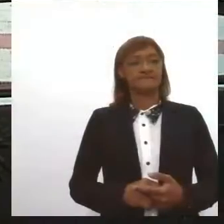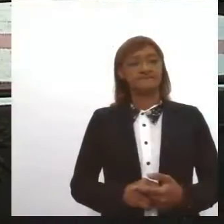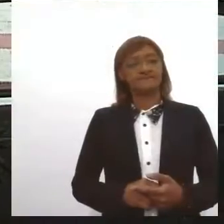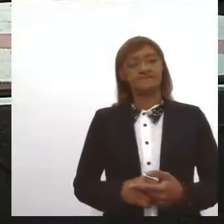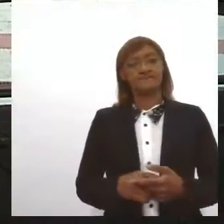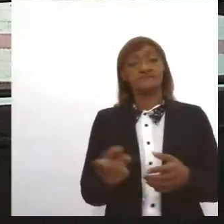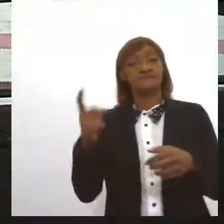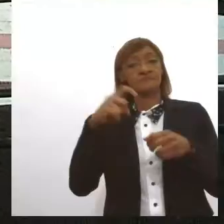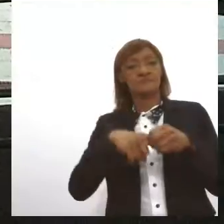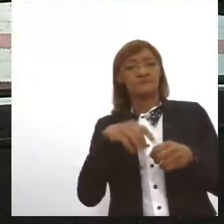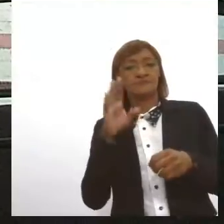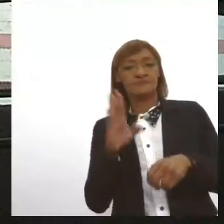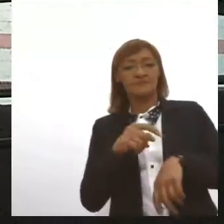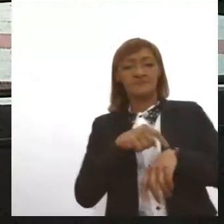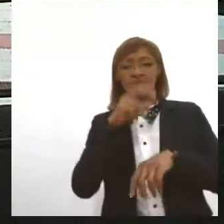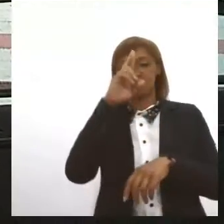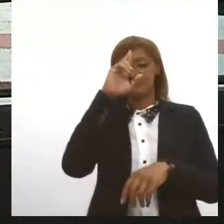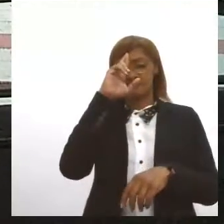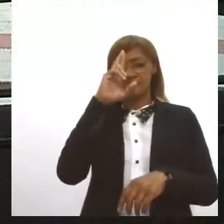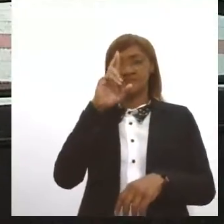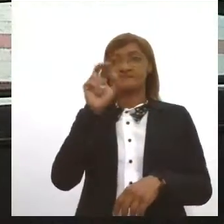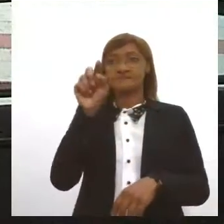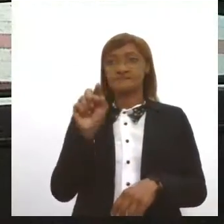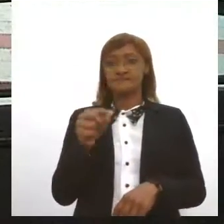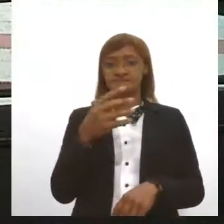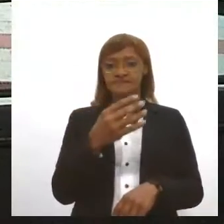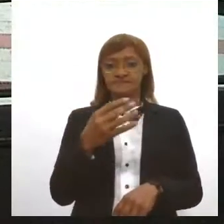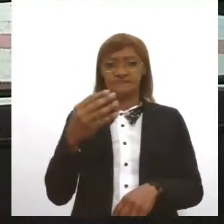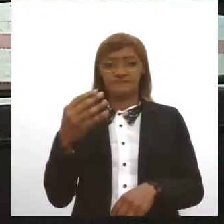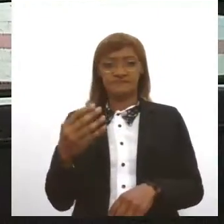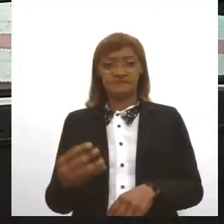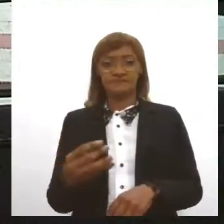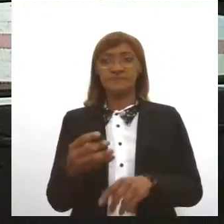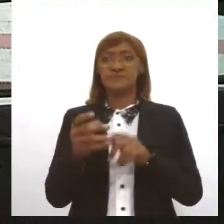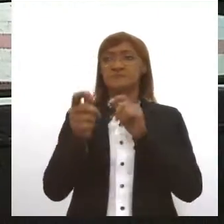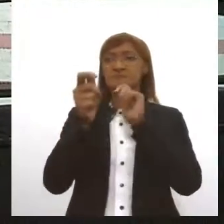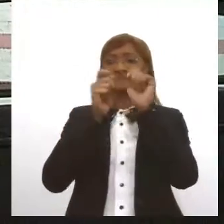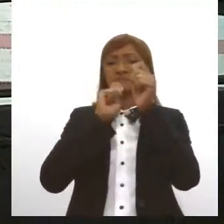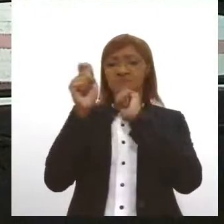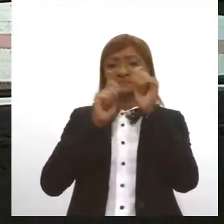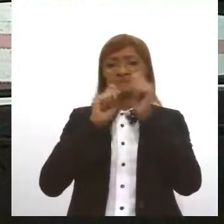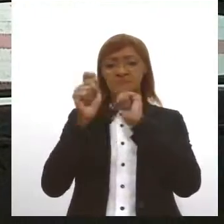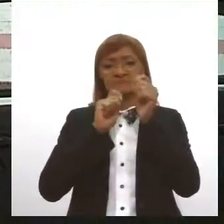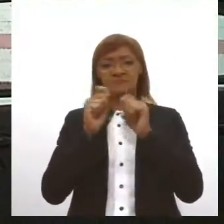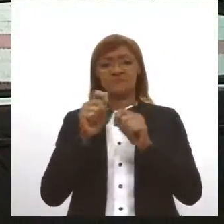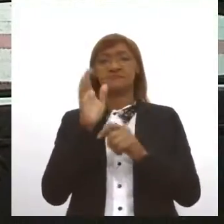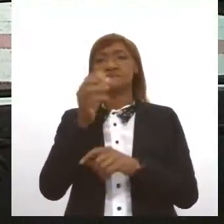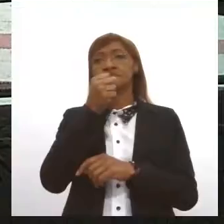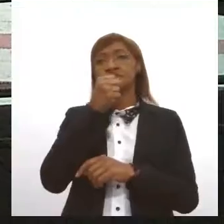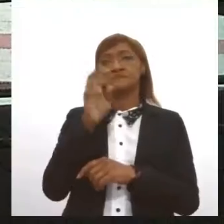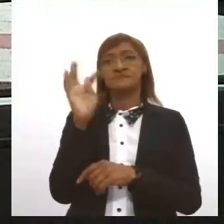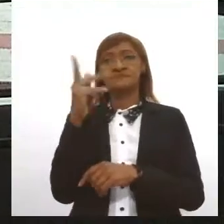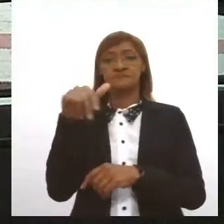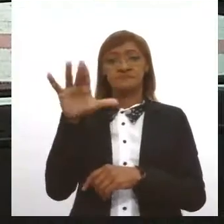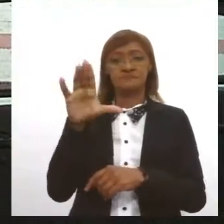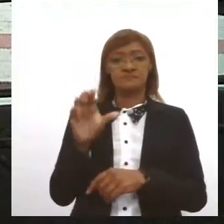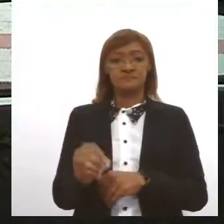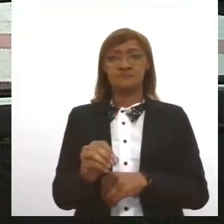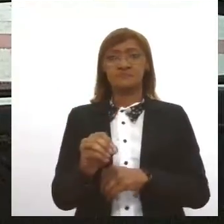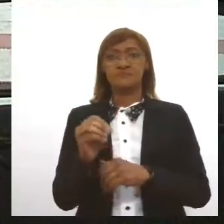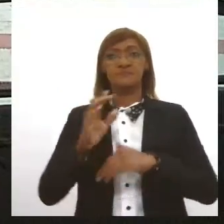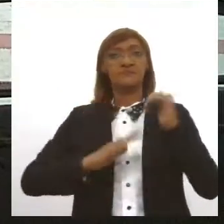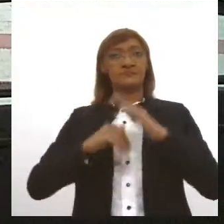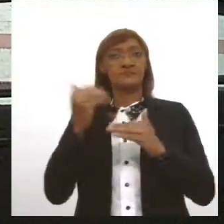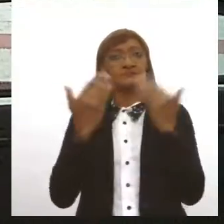Estamos de volta agora, 12:44. Vamos acompanhar uma entrevista feita pelo jornalista Tiago Aragão com a psicóloga